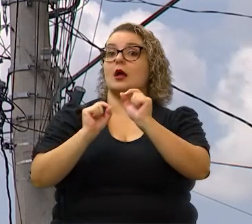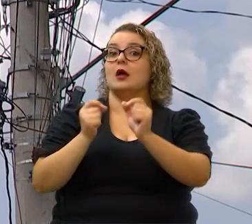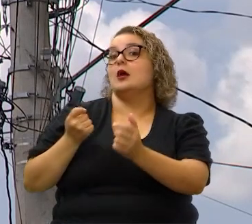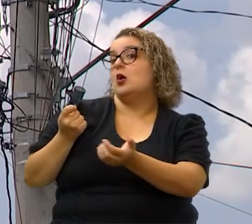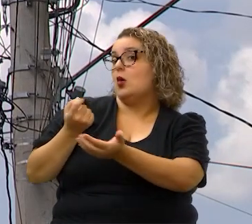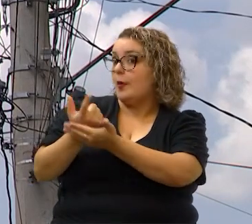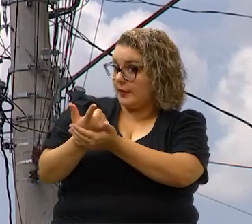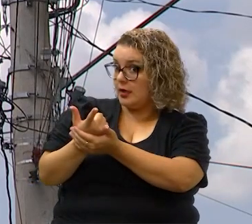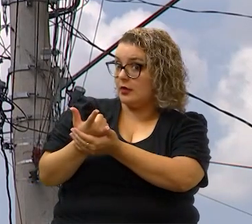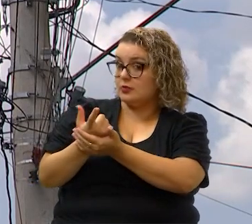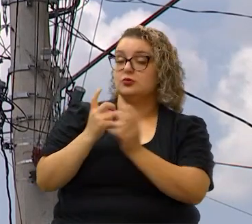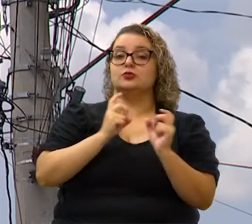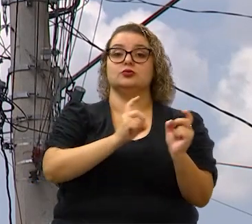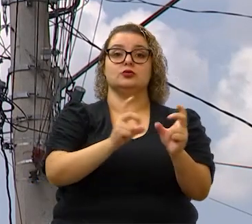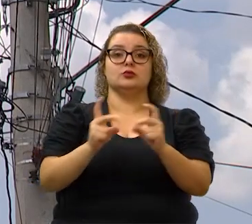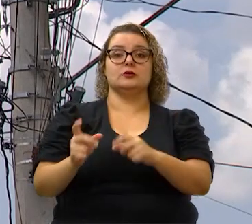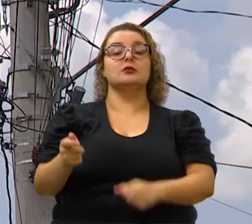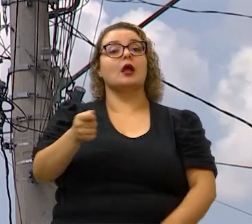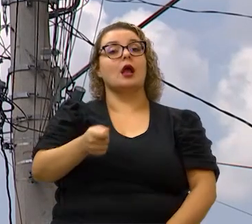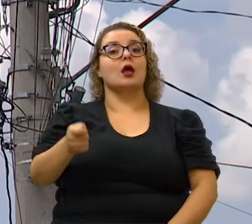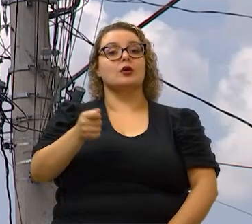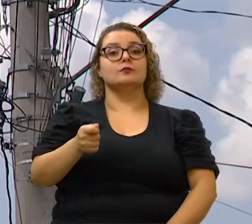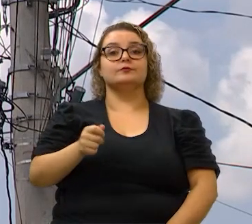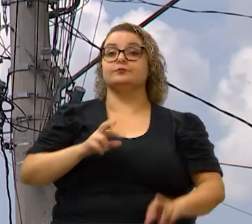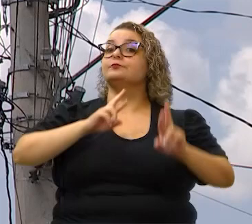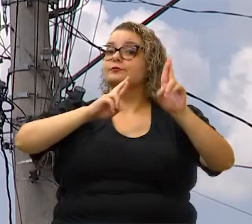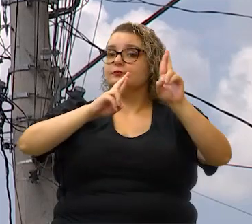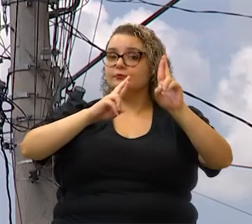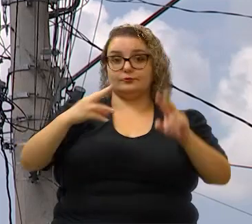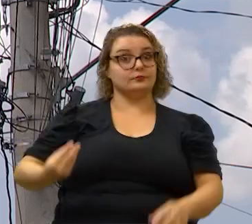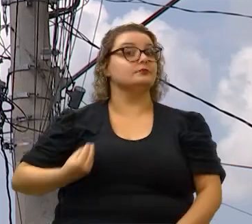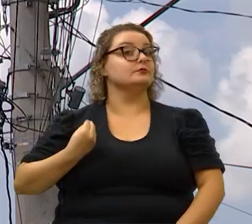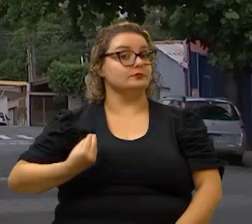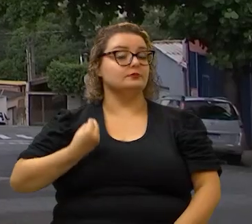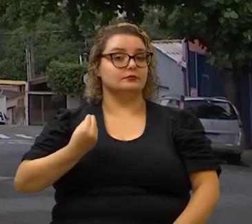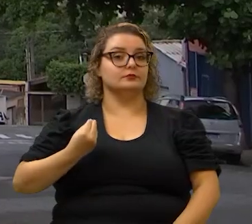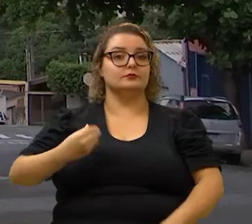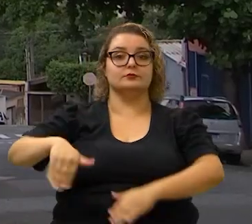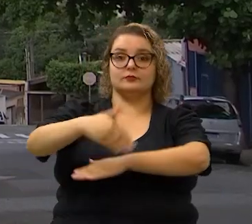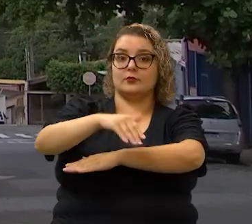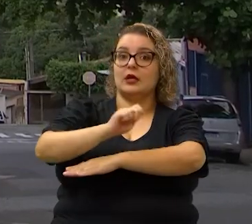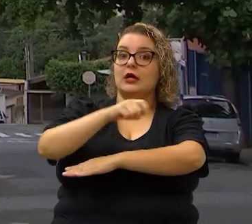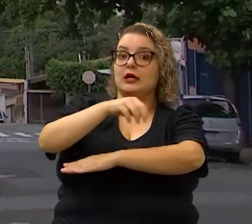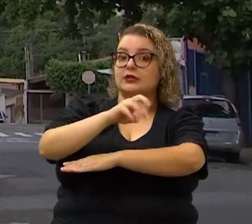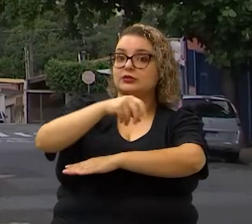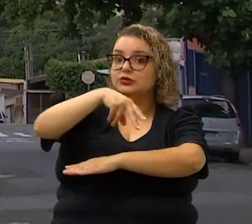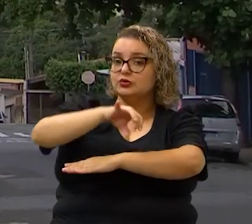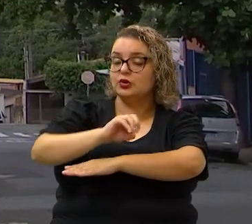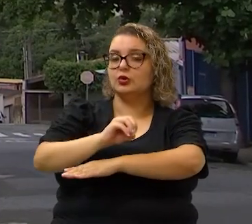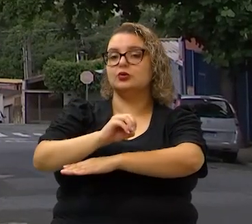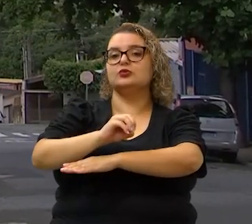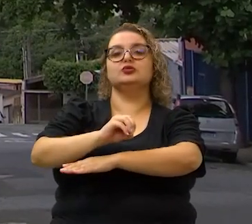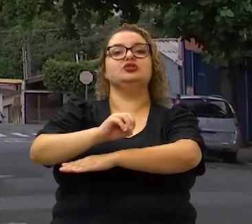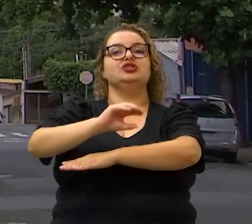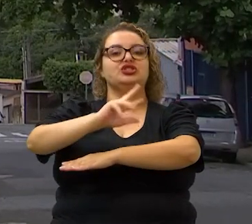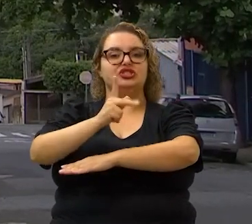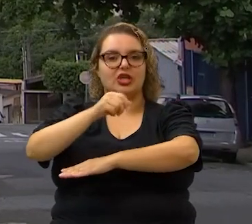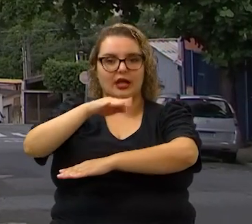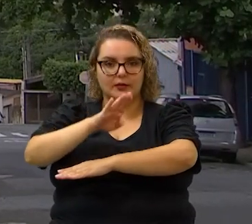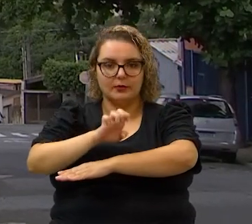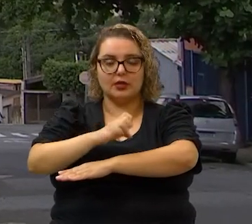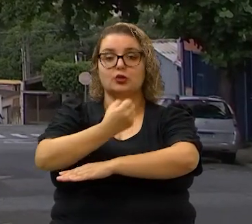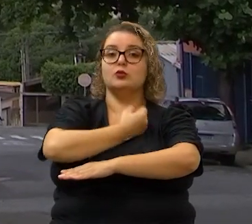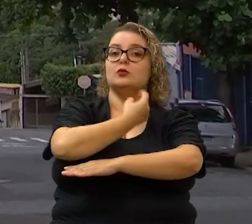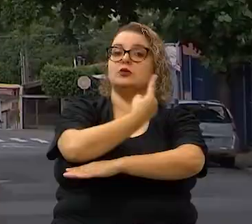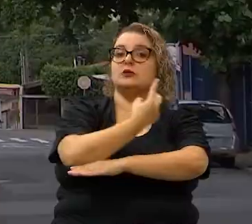comprar estão sendo vendidos na associação esperança e vida que fica na Rua Antônio namai número